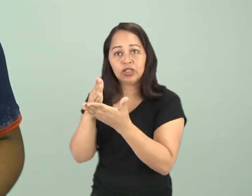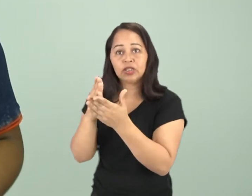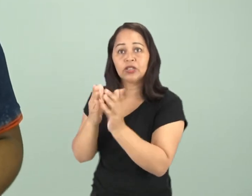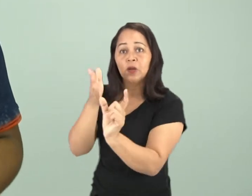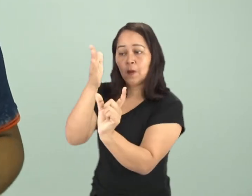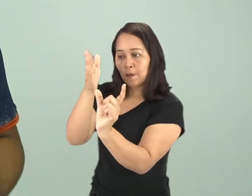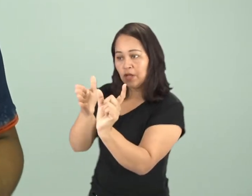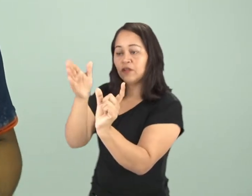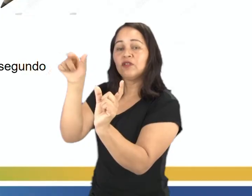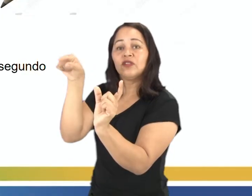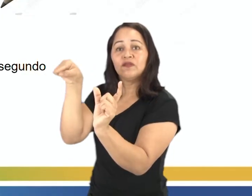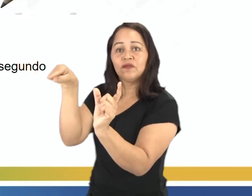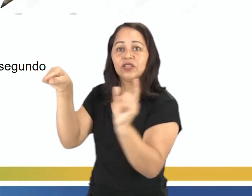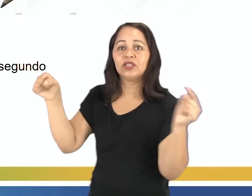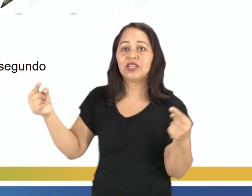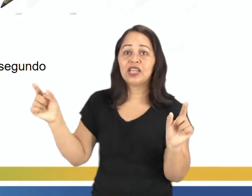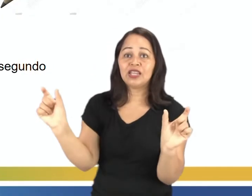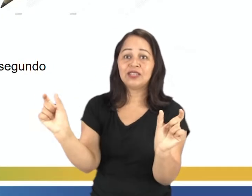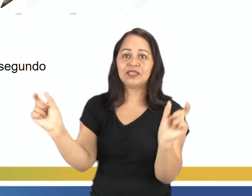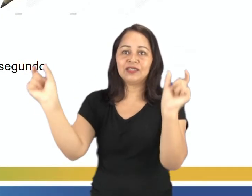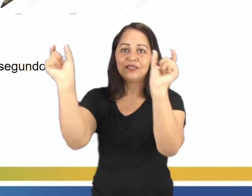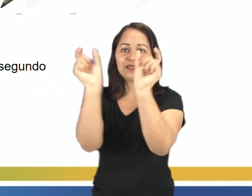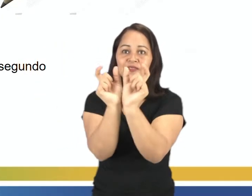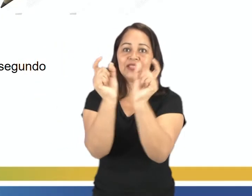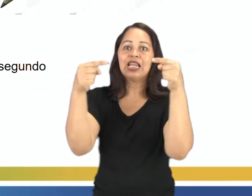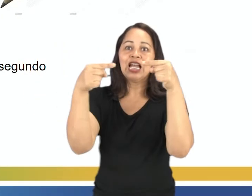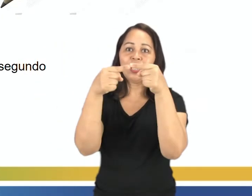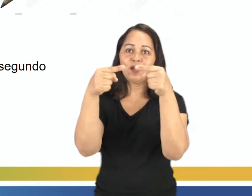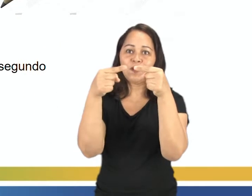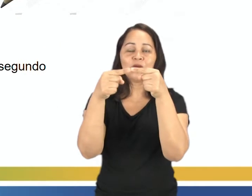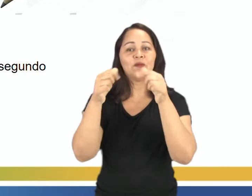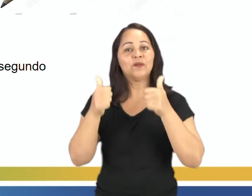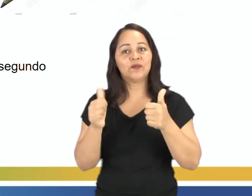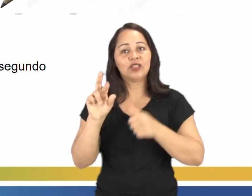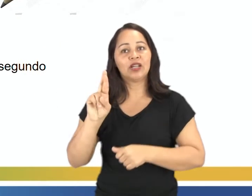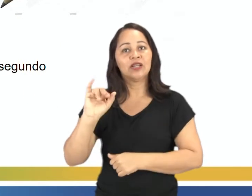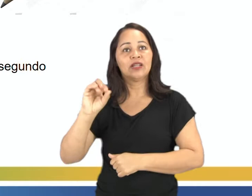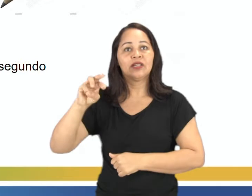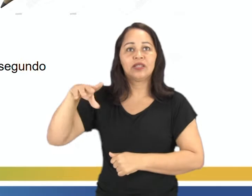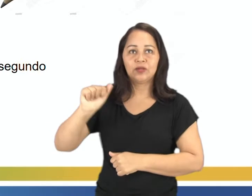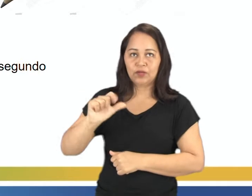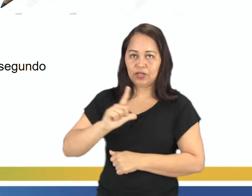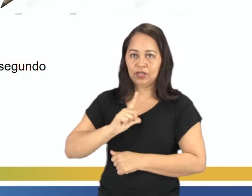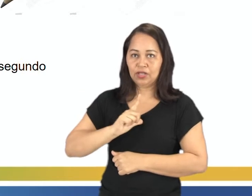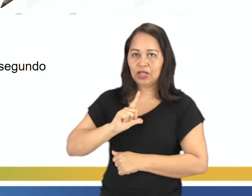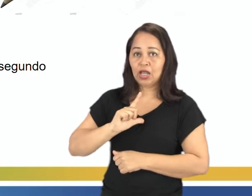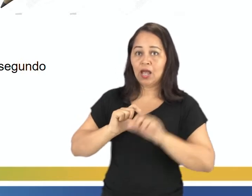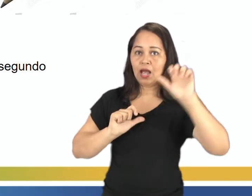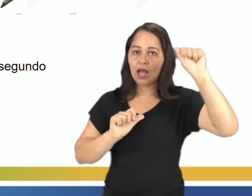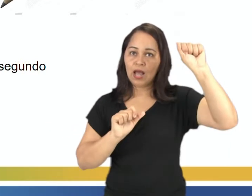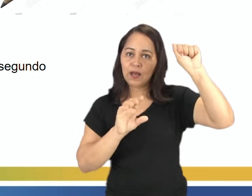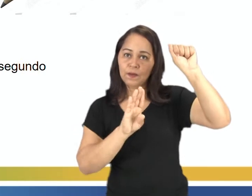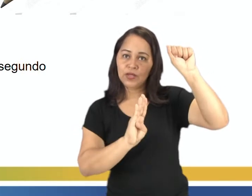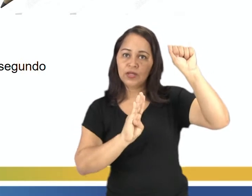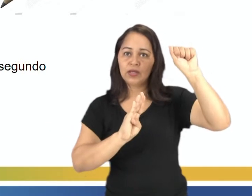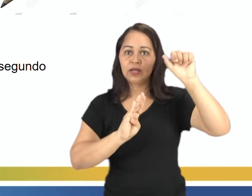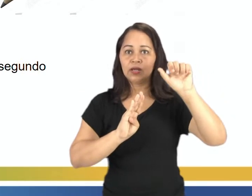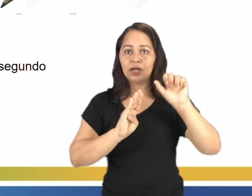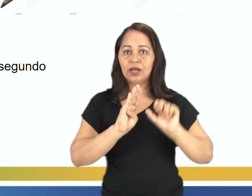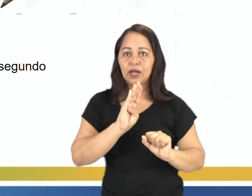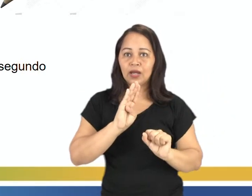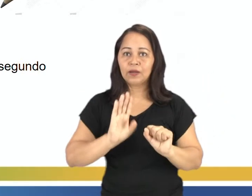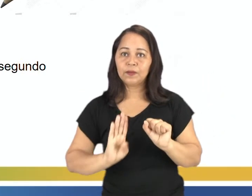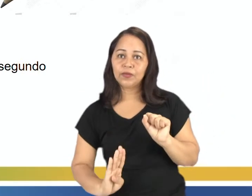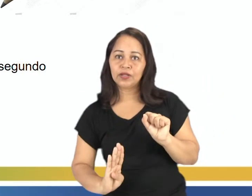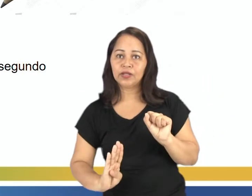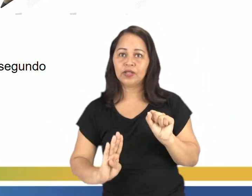de rima cruzada ou alternada, que a gente pode colocar a letra A, a letra B, letra A e B. Elas são cruzadas ou então